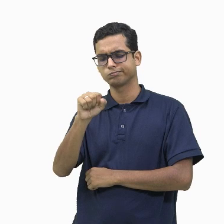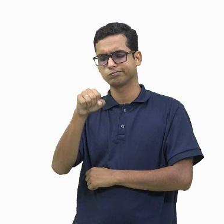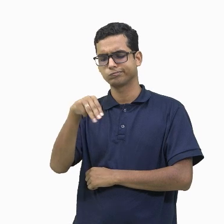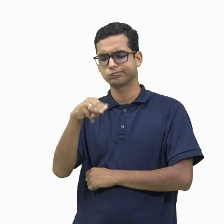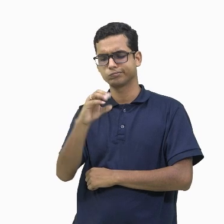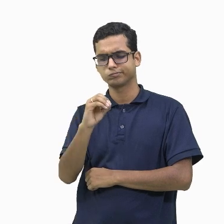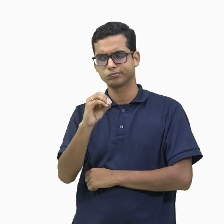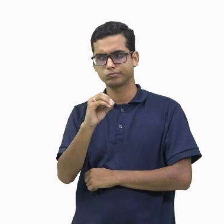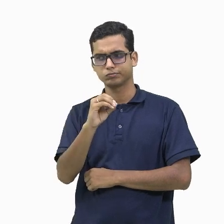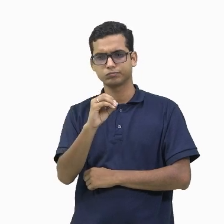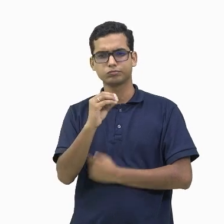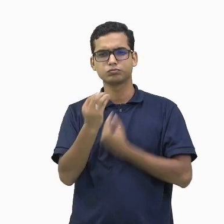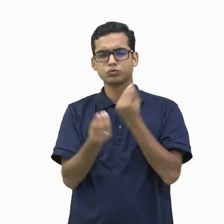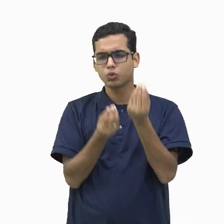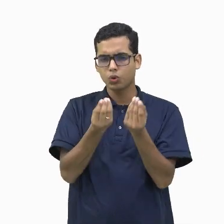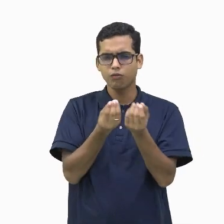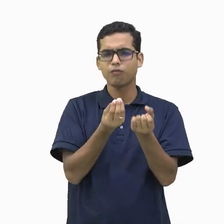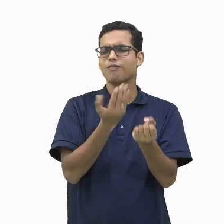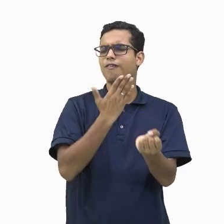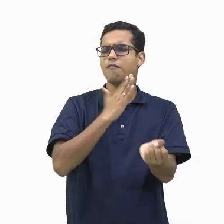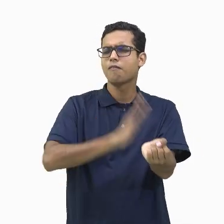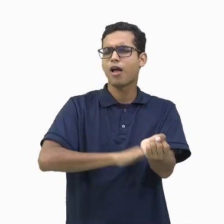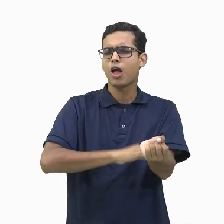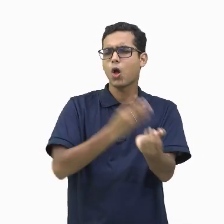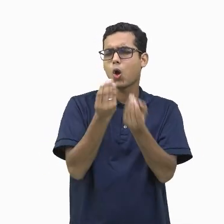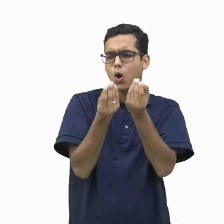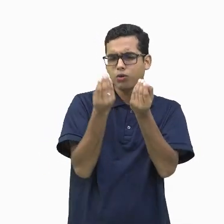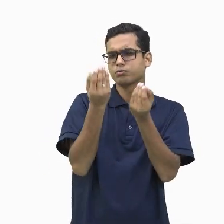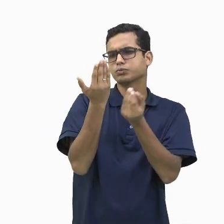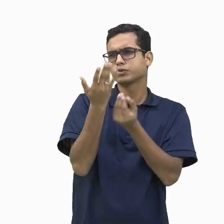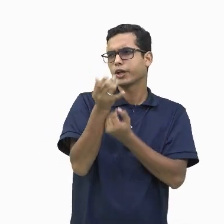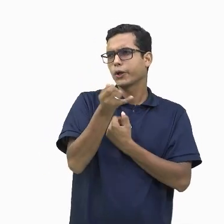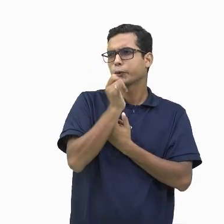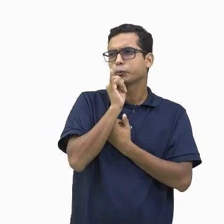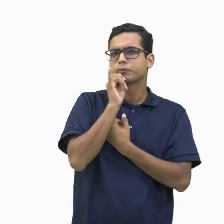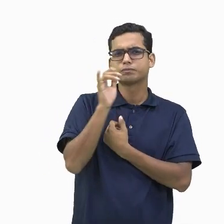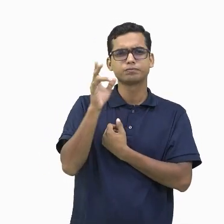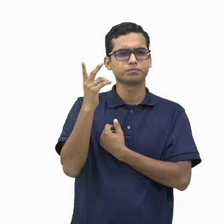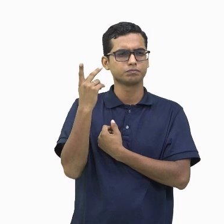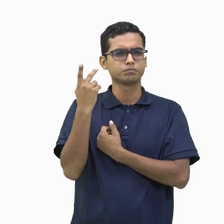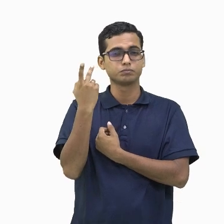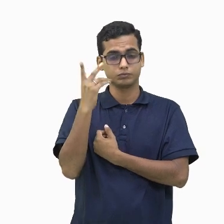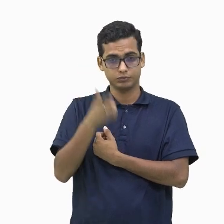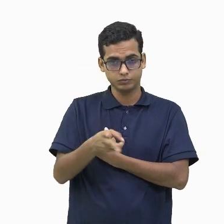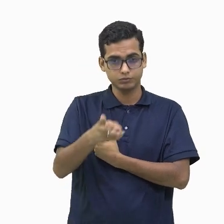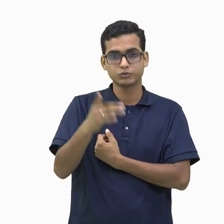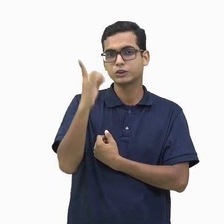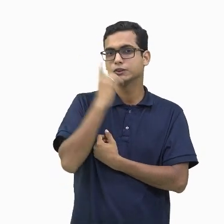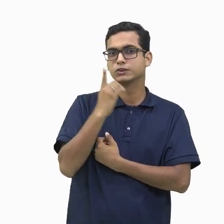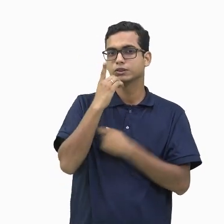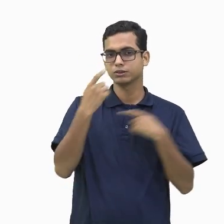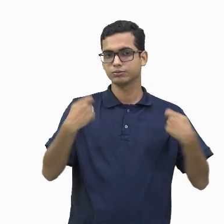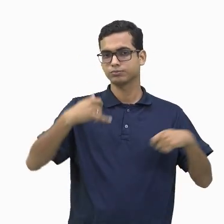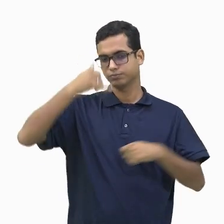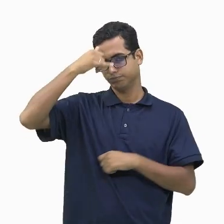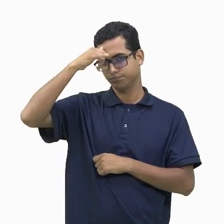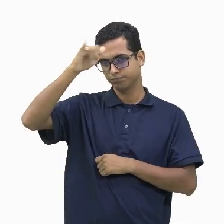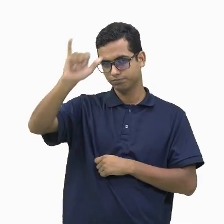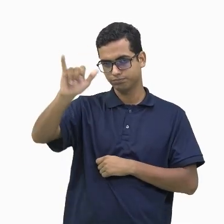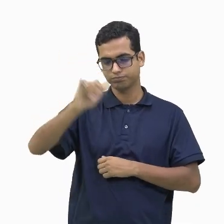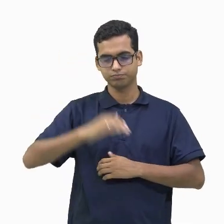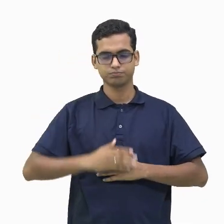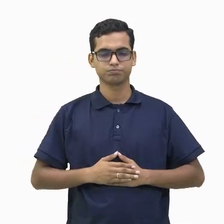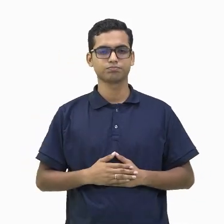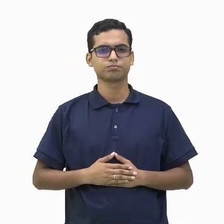esse vamos dizer assim, um pleonasmo que poderia ser mais comum no cotidiano e esse deve ser evitado, né?